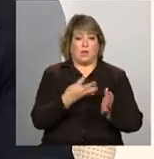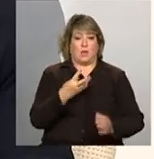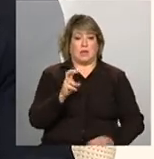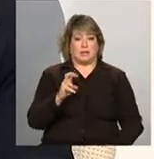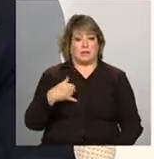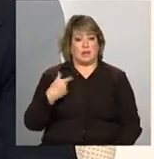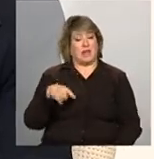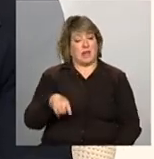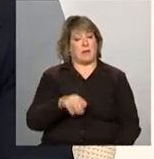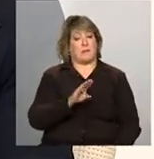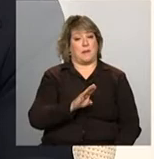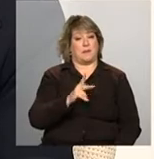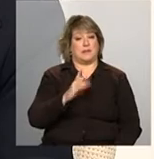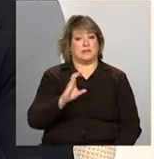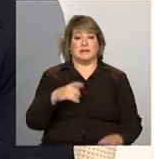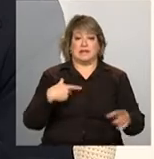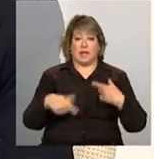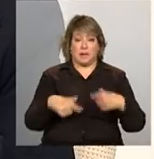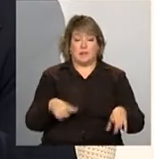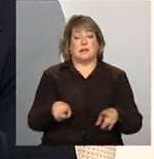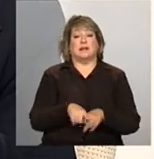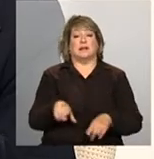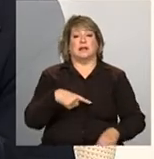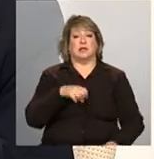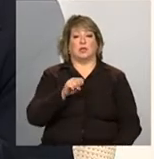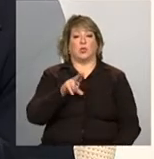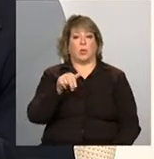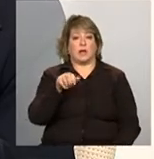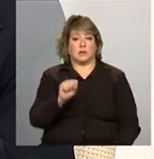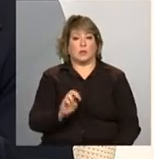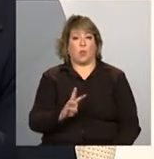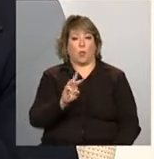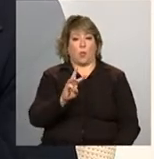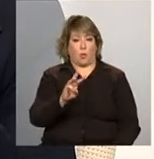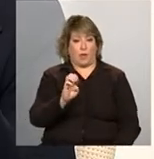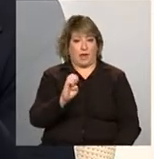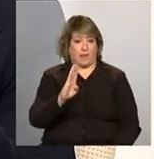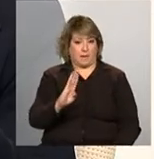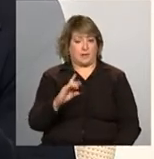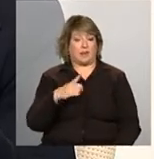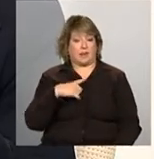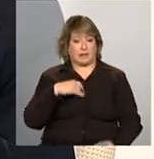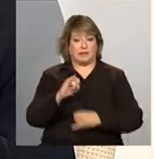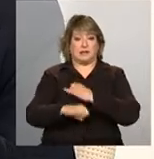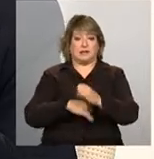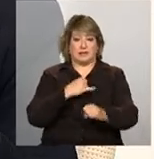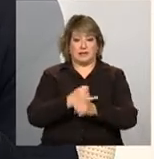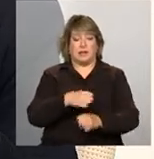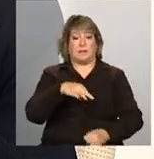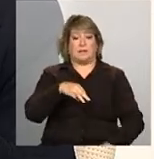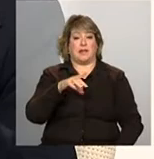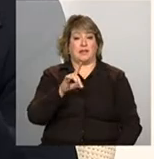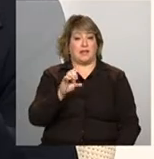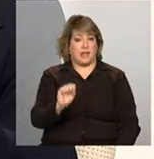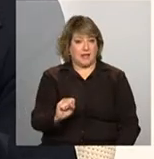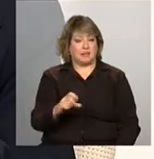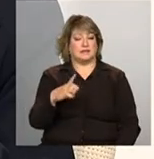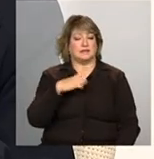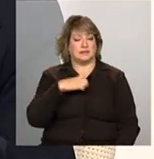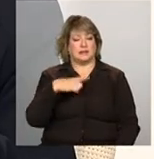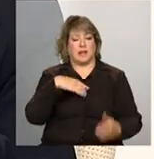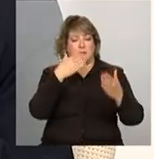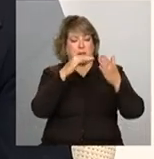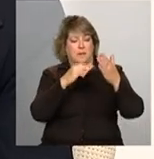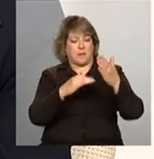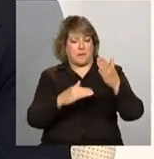Trabalho, através do Suas Web. Existe a relação do Suas Web, que está no site do MDS, então a